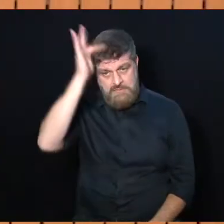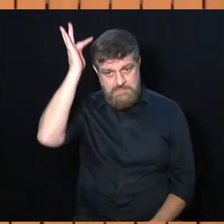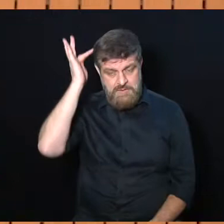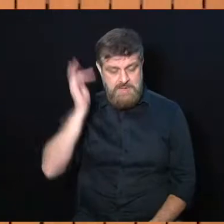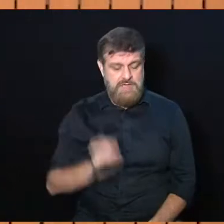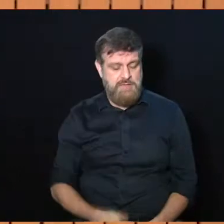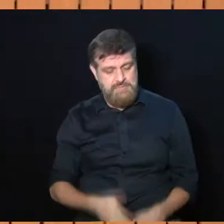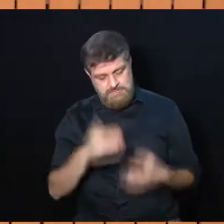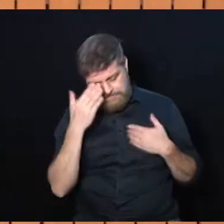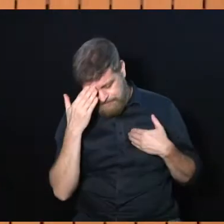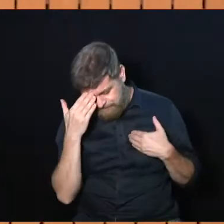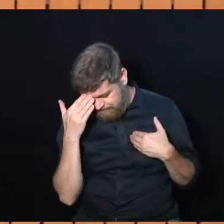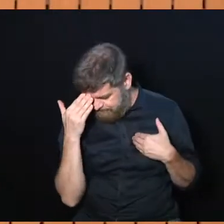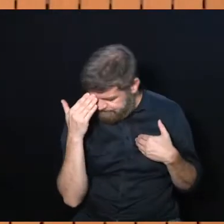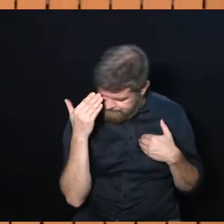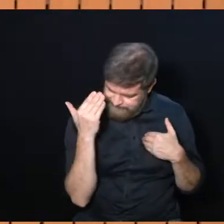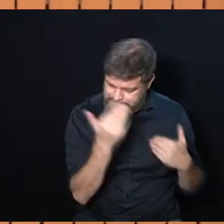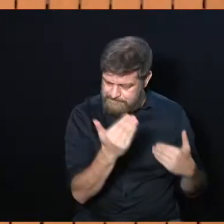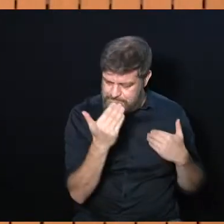ao Dr. Fábio